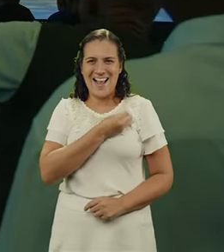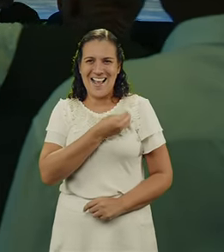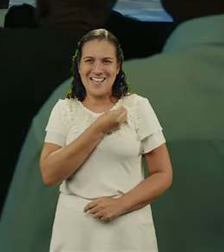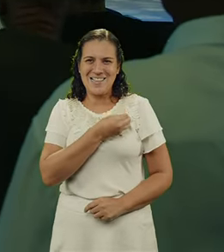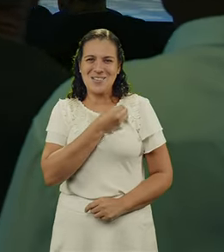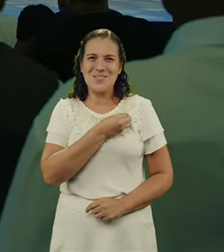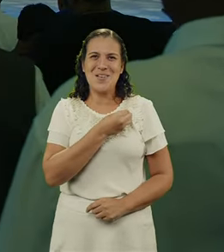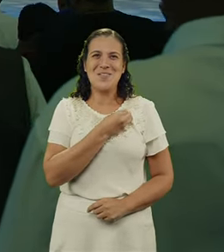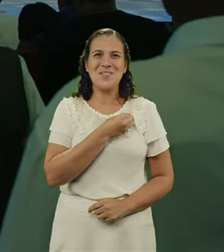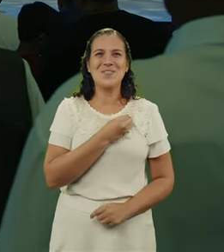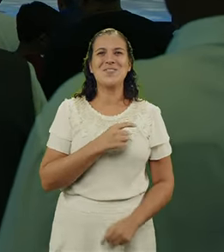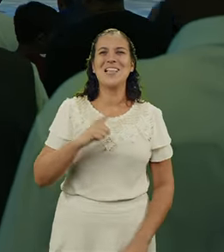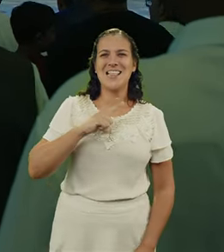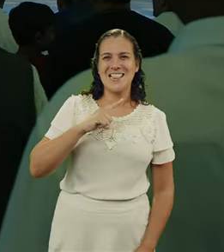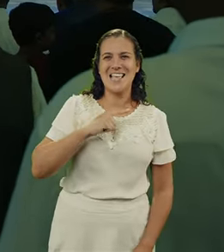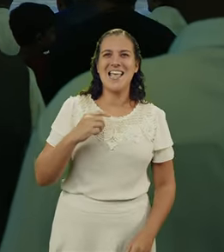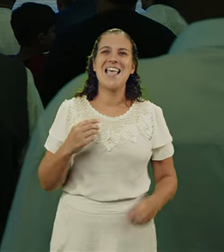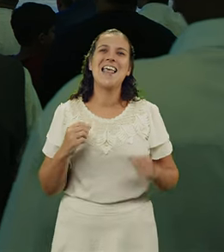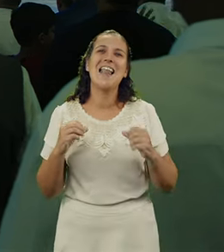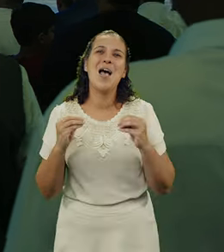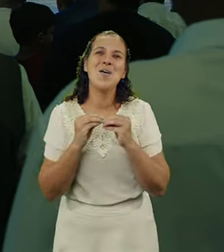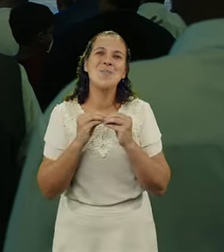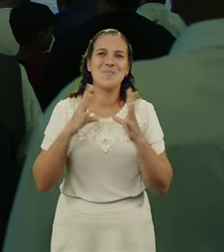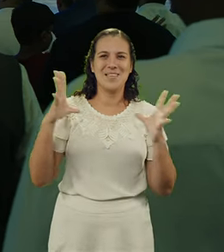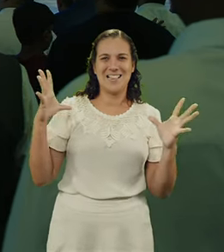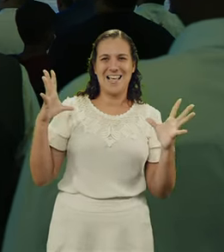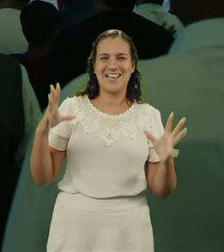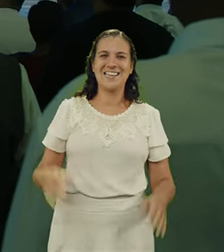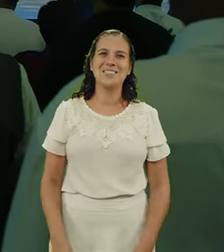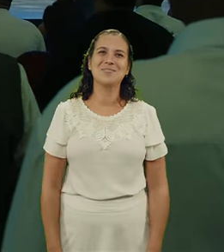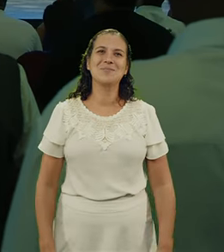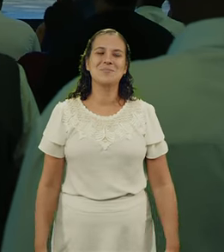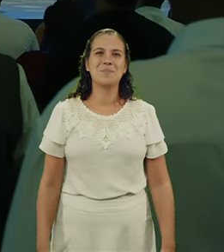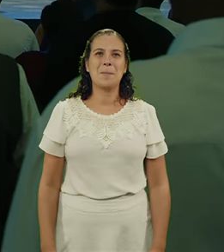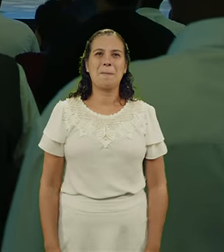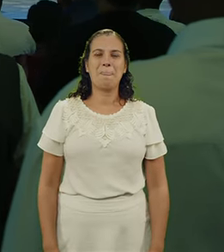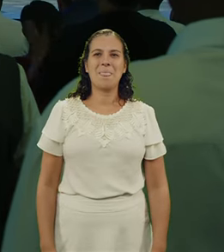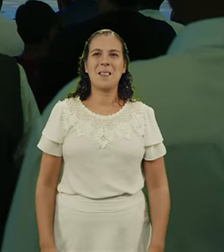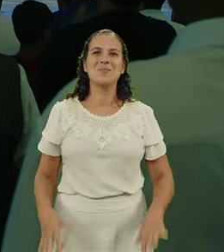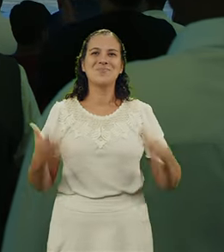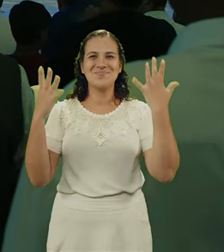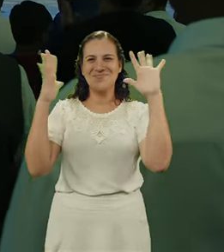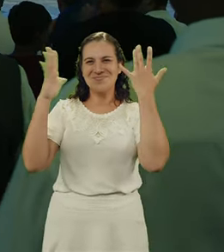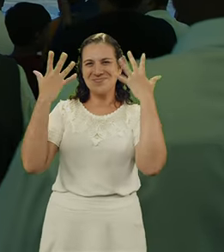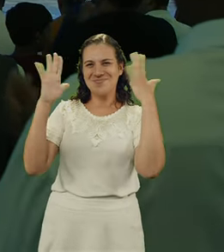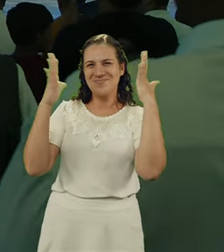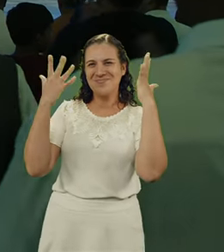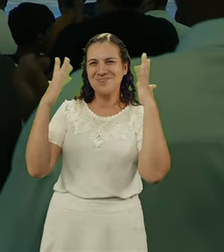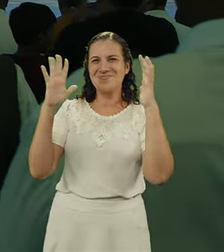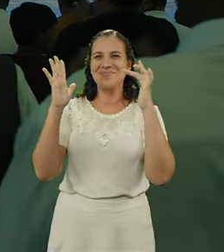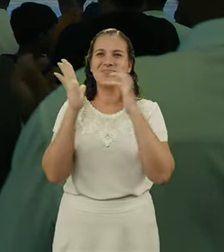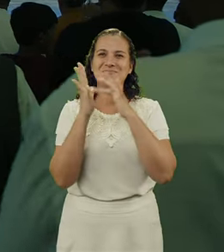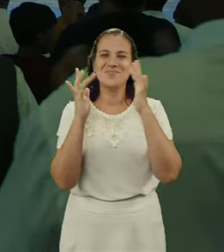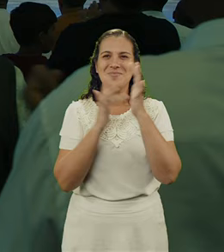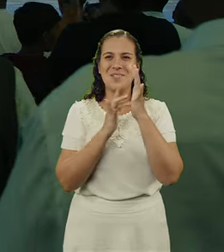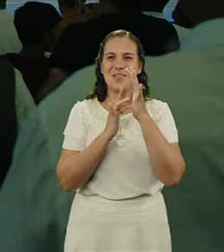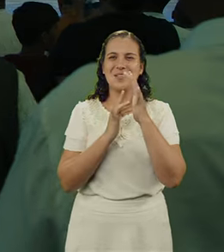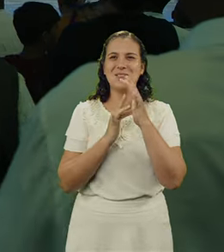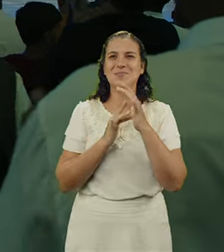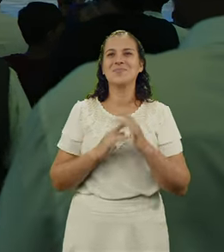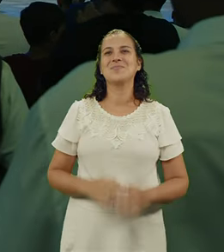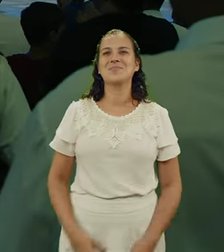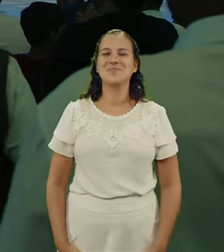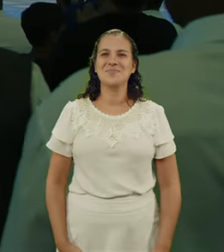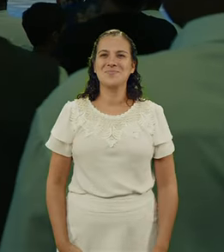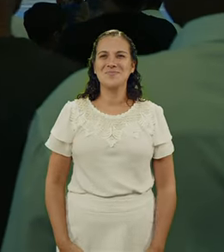vamos adorar o Rei dos Reis e Senhor do Senhor. Vamos lá, aleluia. Dê uma salva de palmas e glorifique o nome de Cristo Jesus, porque Ele está aqui